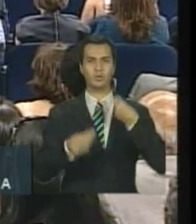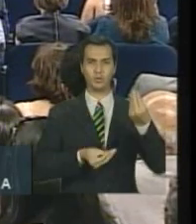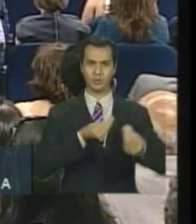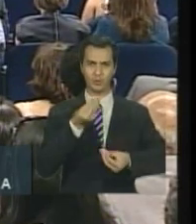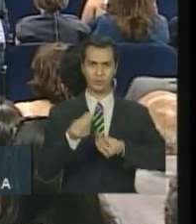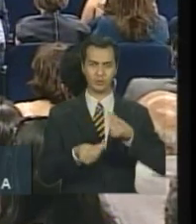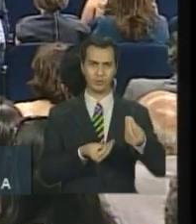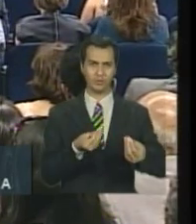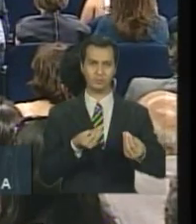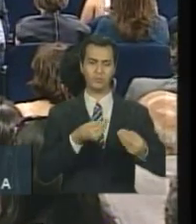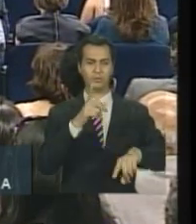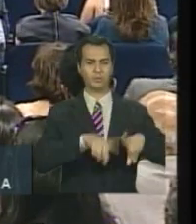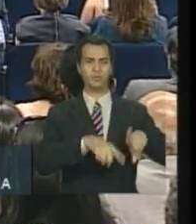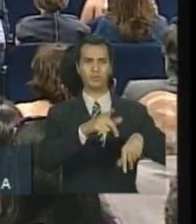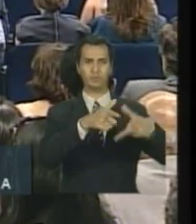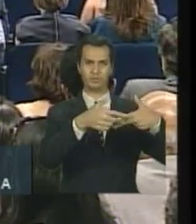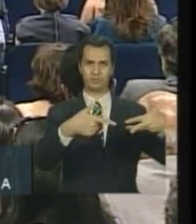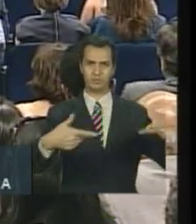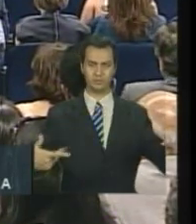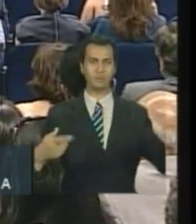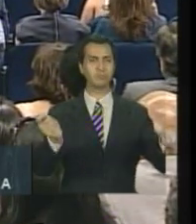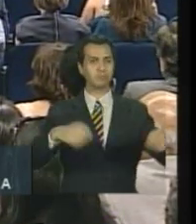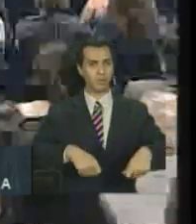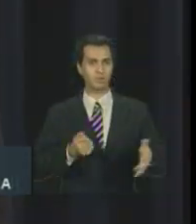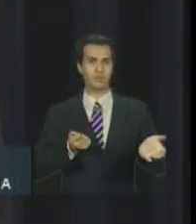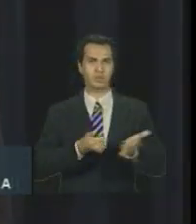os bens que poderão ser